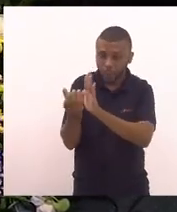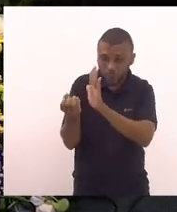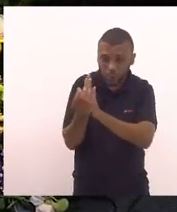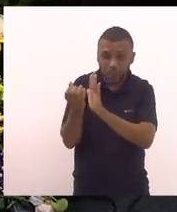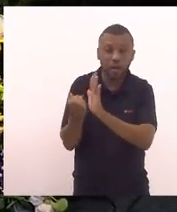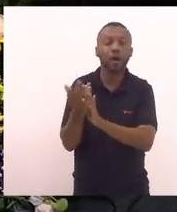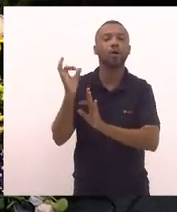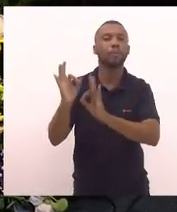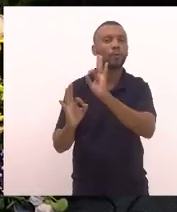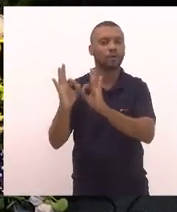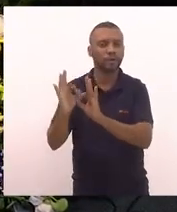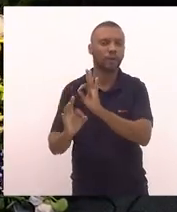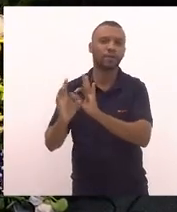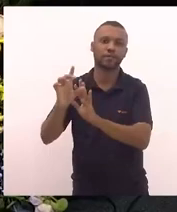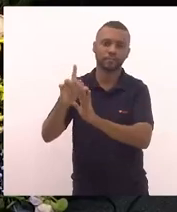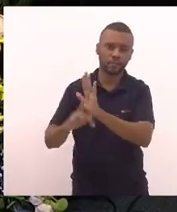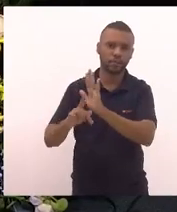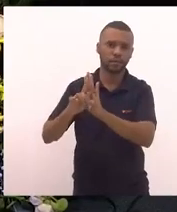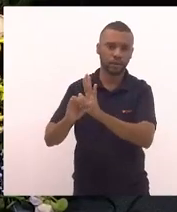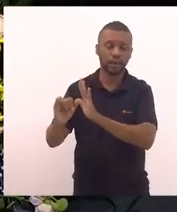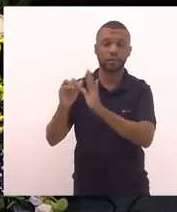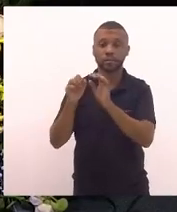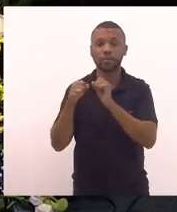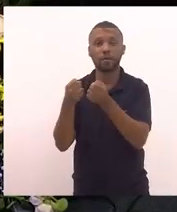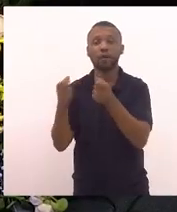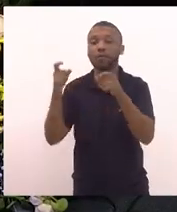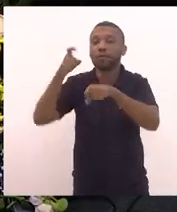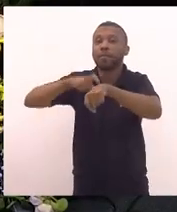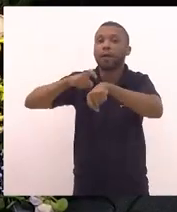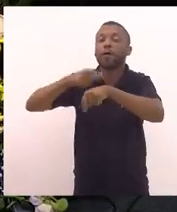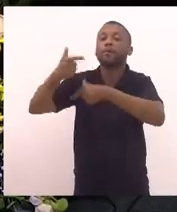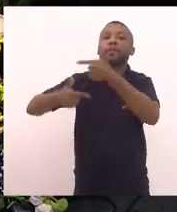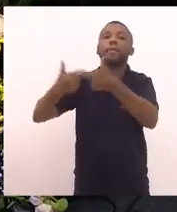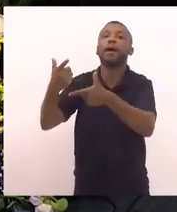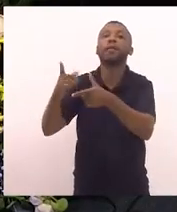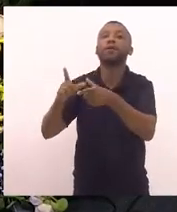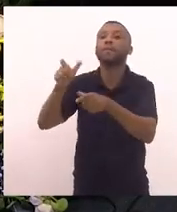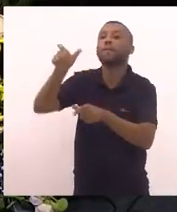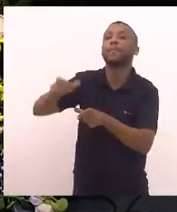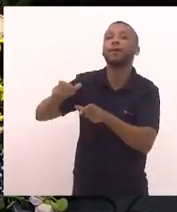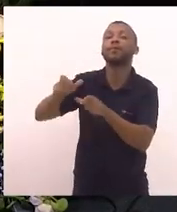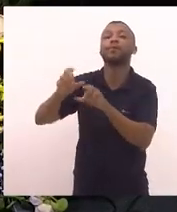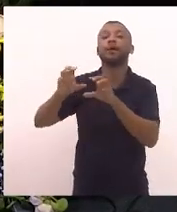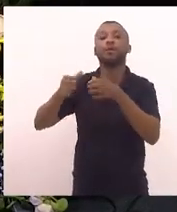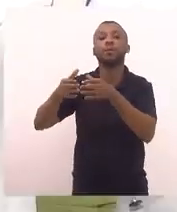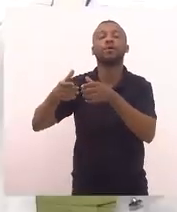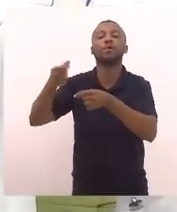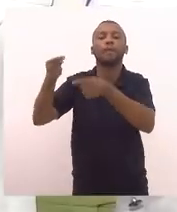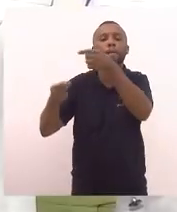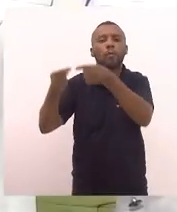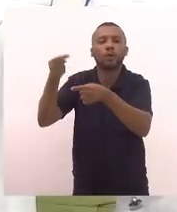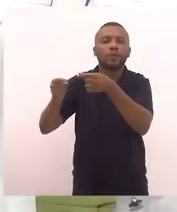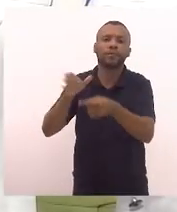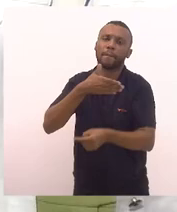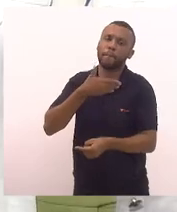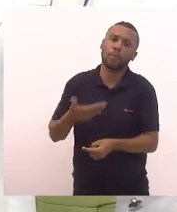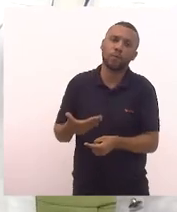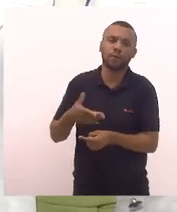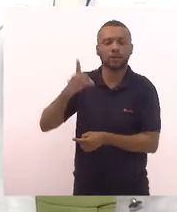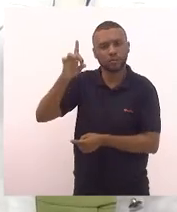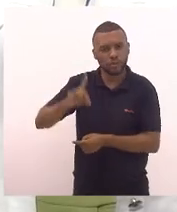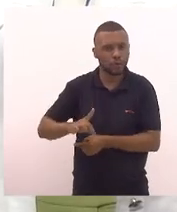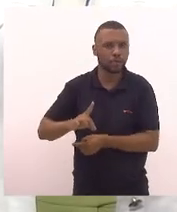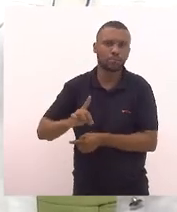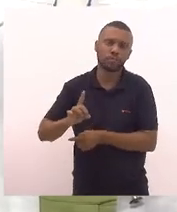legislativa, dedica parte do seu tempo ao trabalho como membro das comissões de políticas públicas e direitos